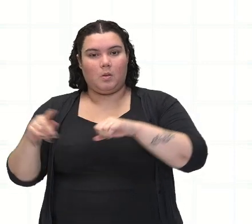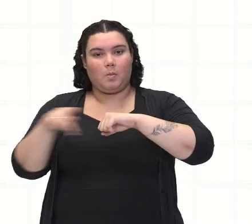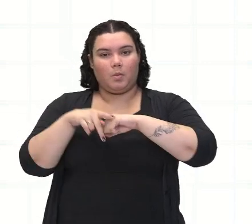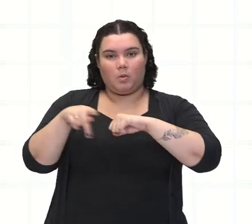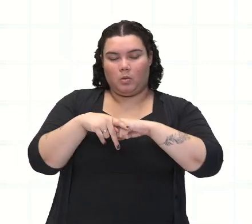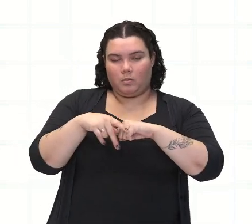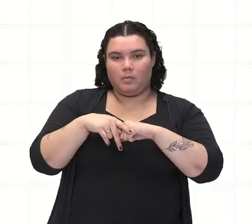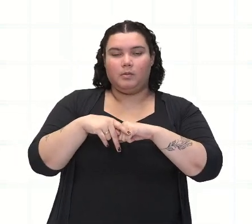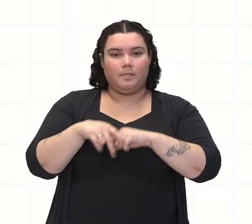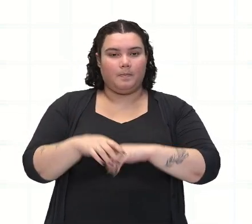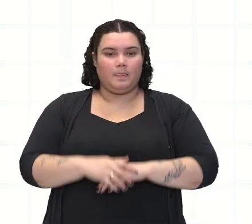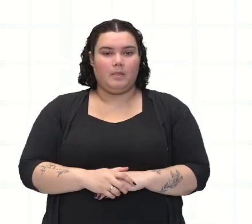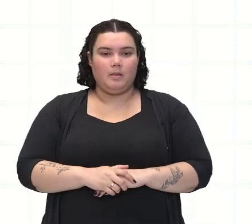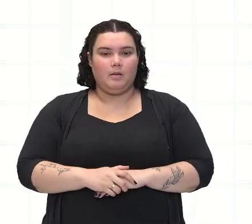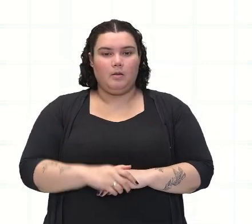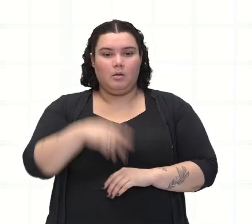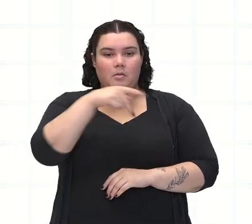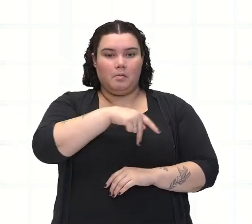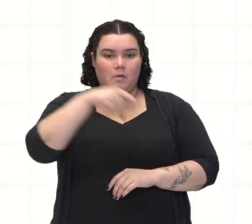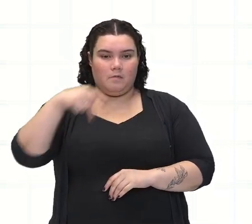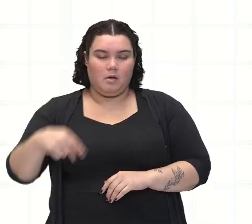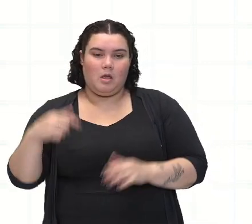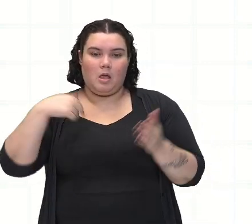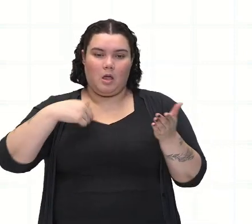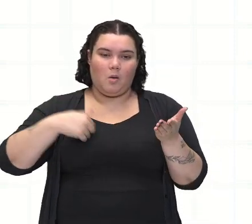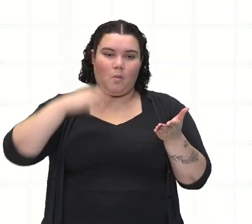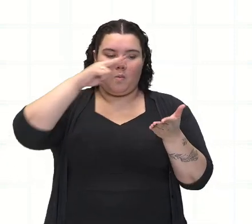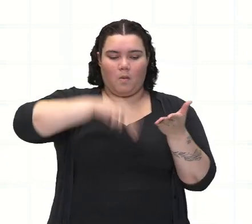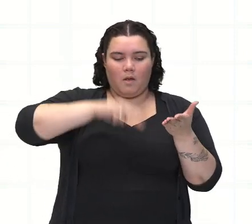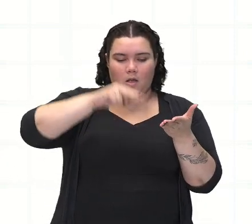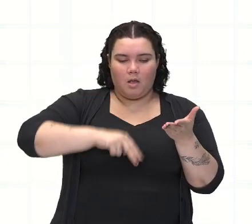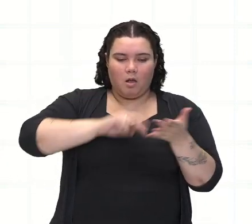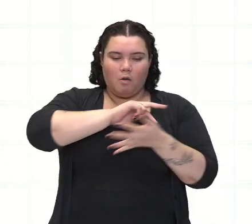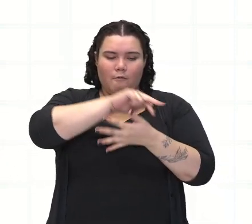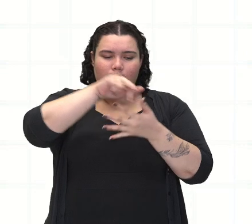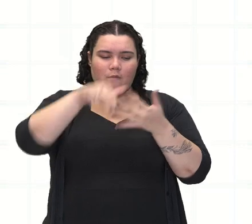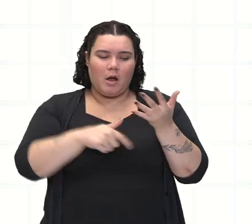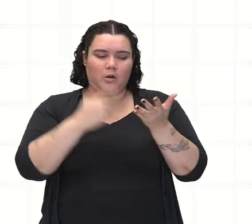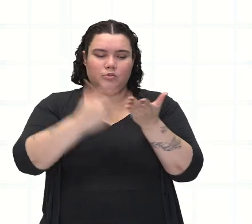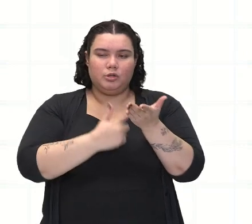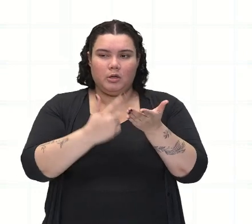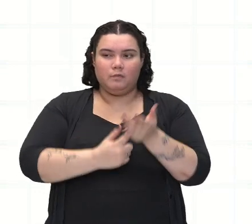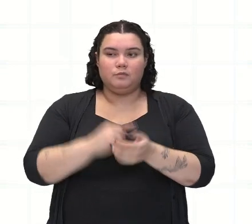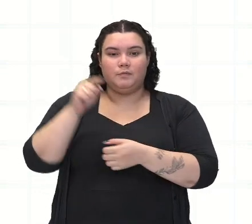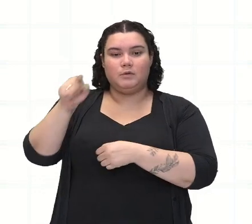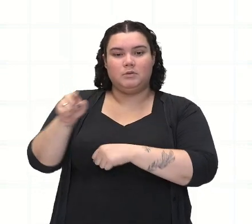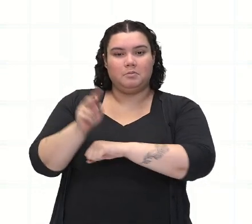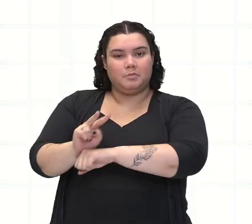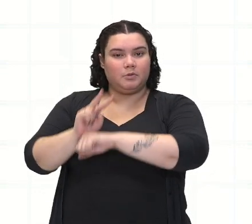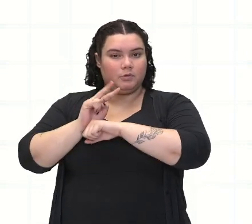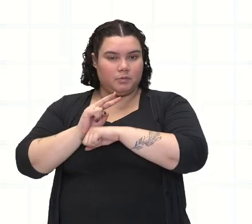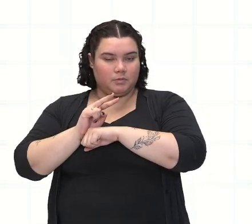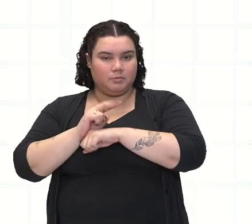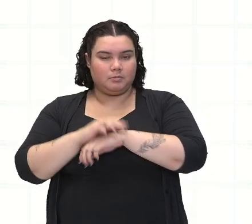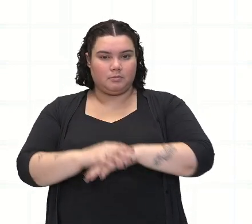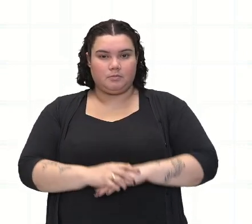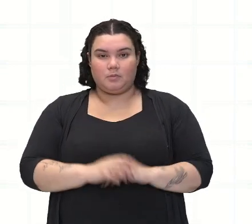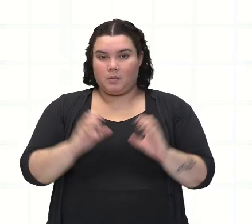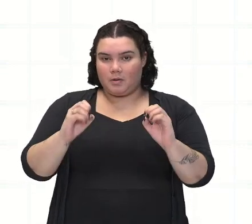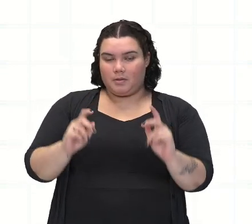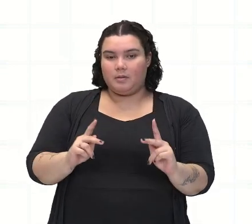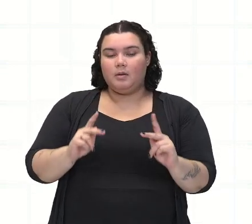relativo. Professora, eu li os livros, os quais você me emprestou.